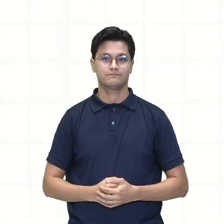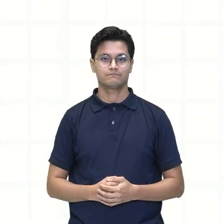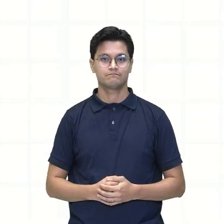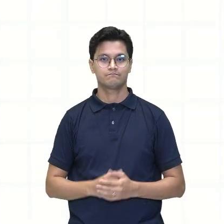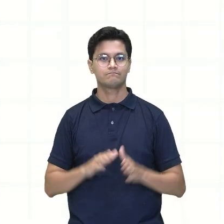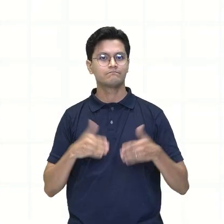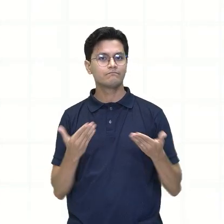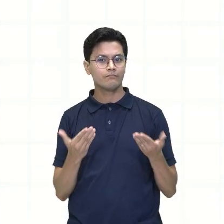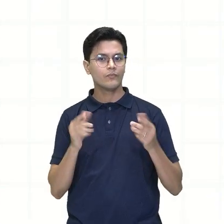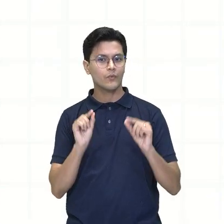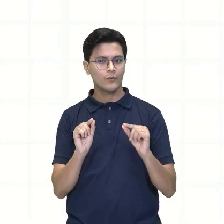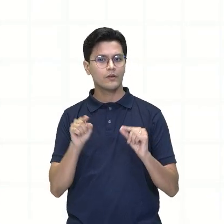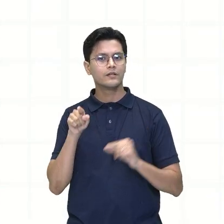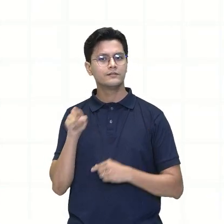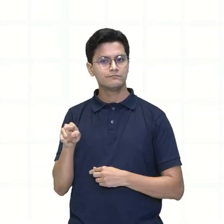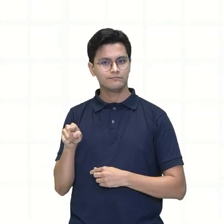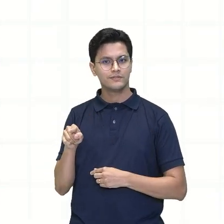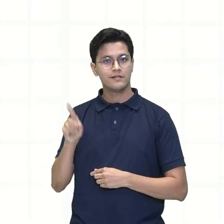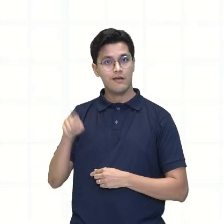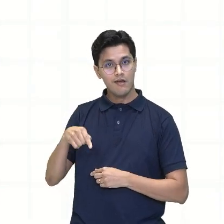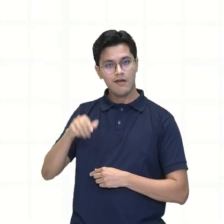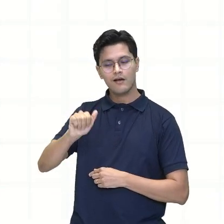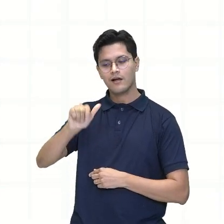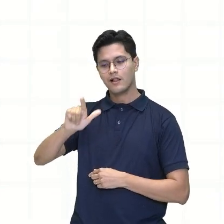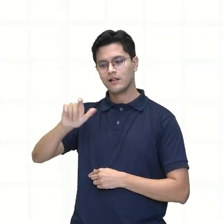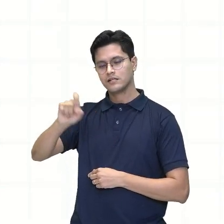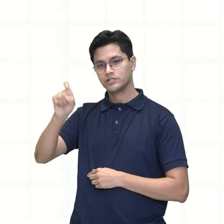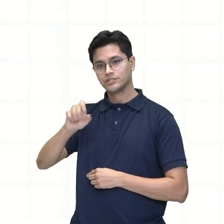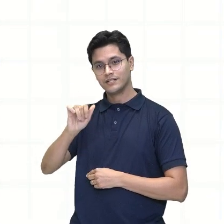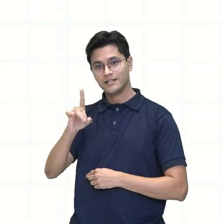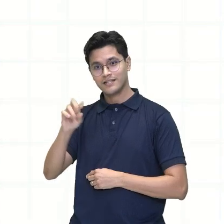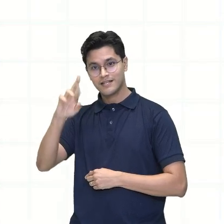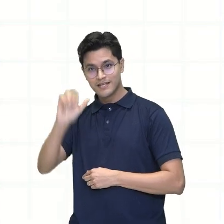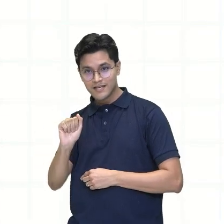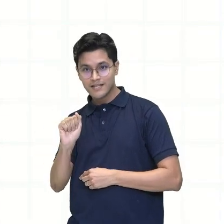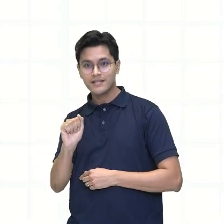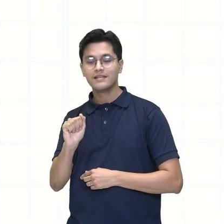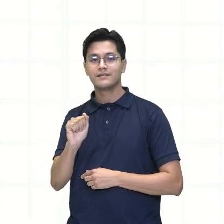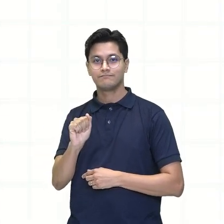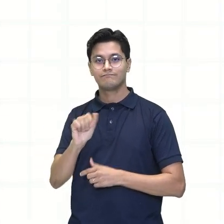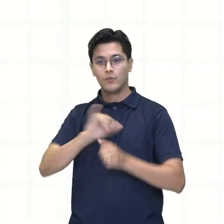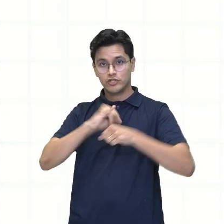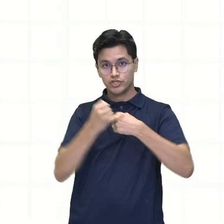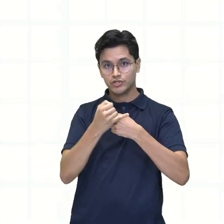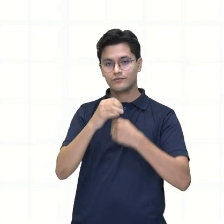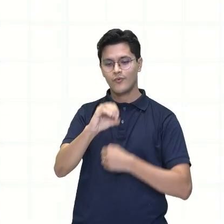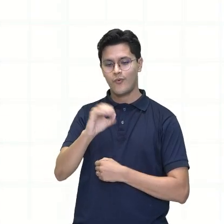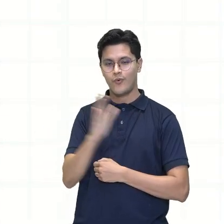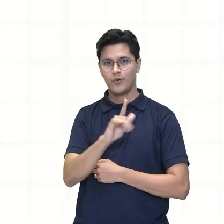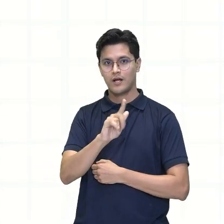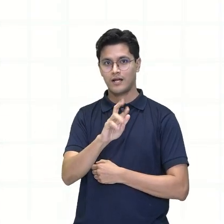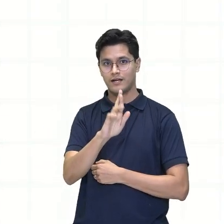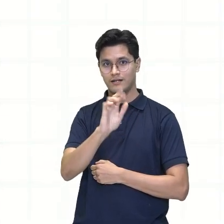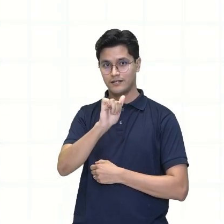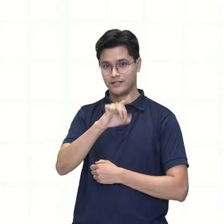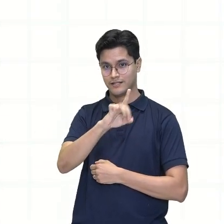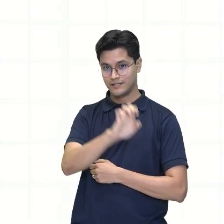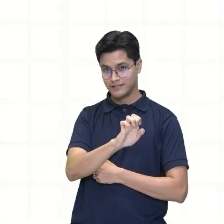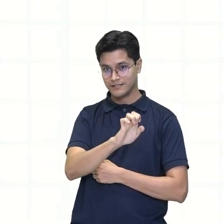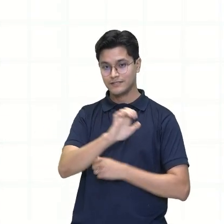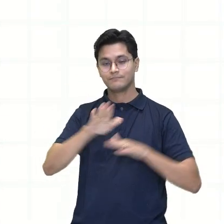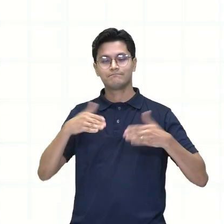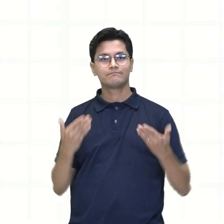qualquer Alexandre, tá? É o grande. Então, verifiquem que estão se referindo a um substantivo. No caso,